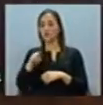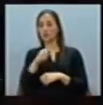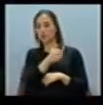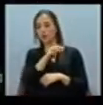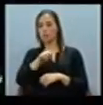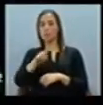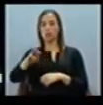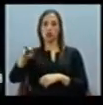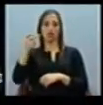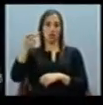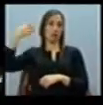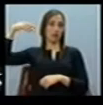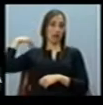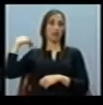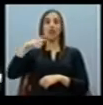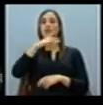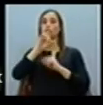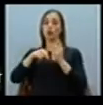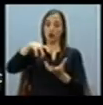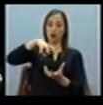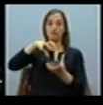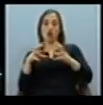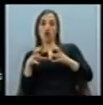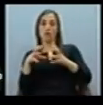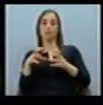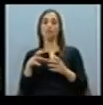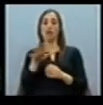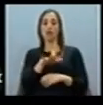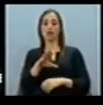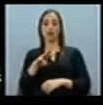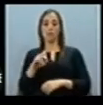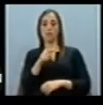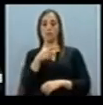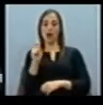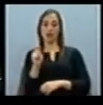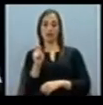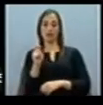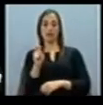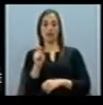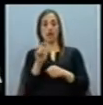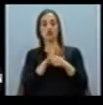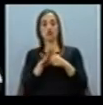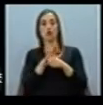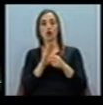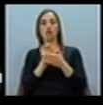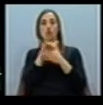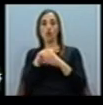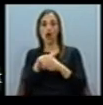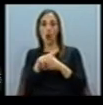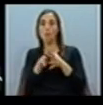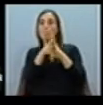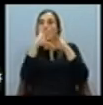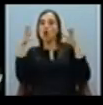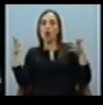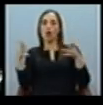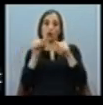esta teoria? Bom, há ali uma zona em Marte, que é a zona da cúpula vulcânica de Tarsis, a que está associado o maior vulcão que conhecemos no